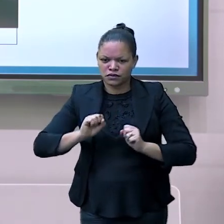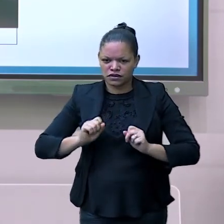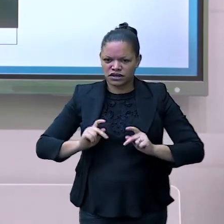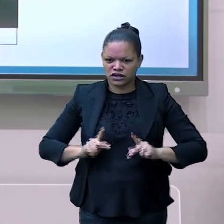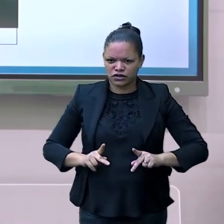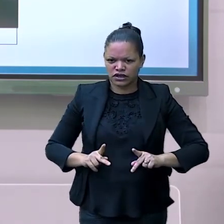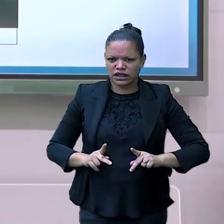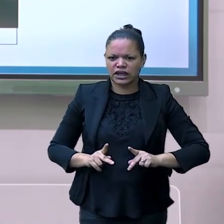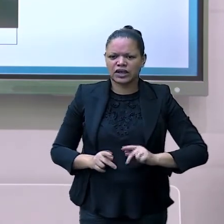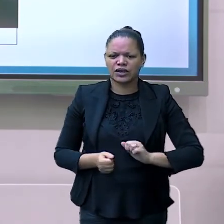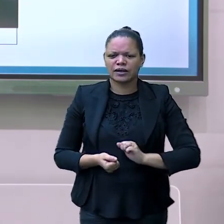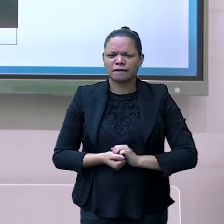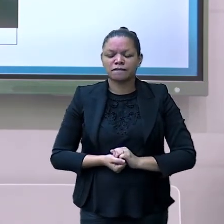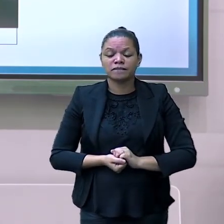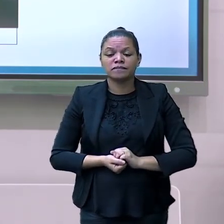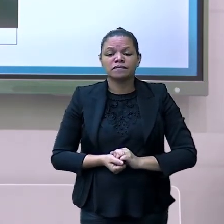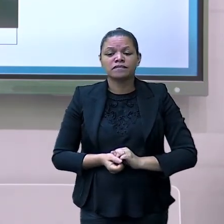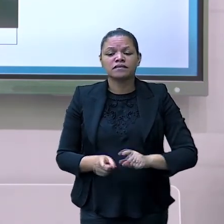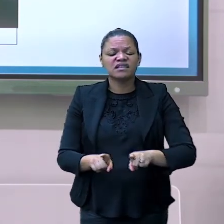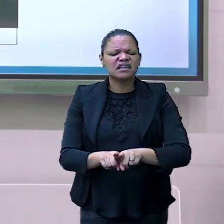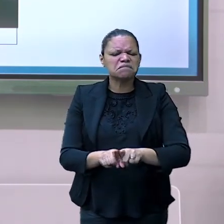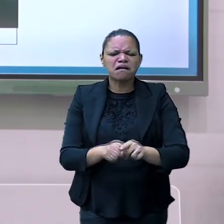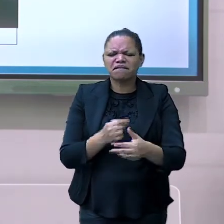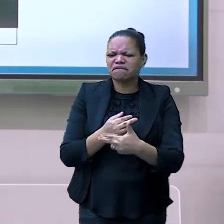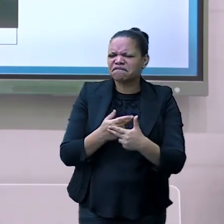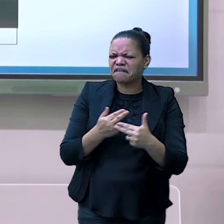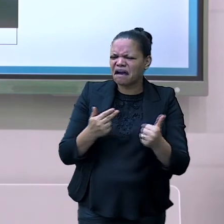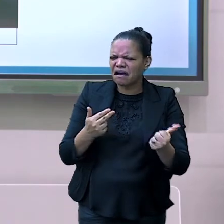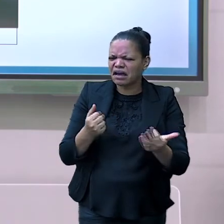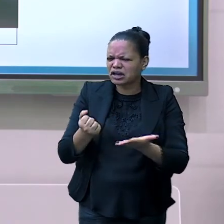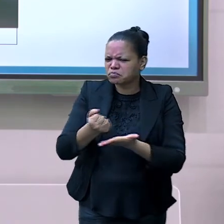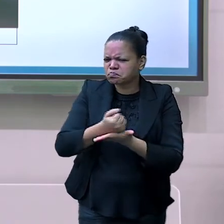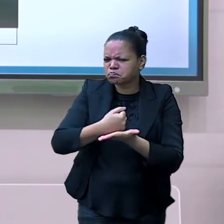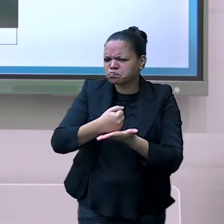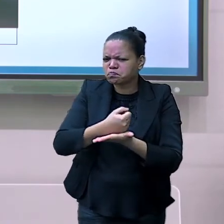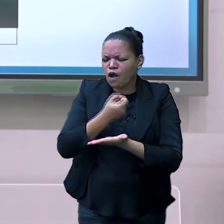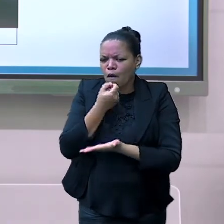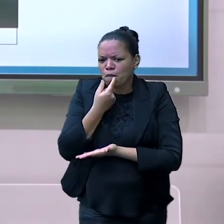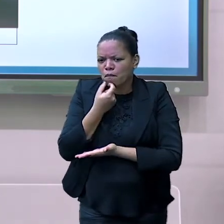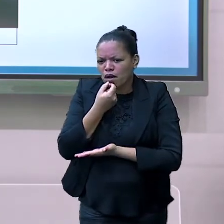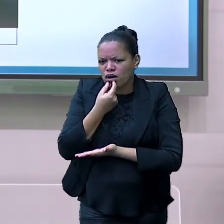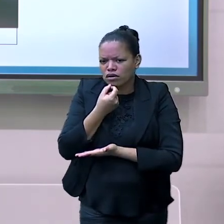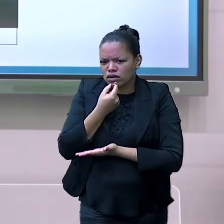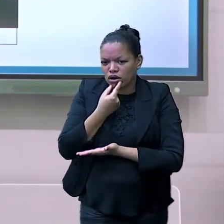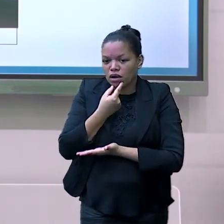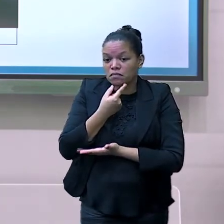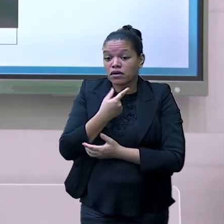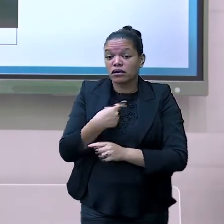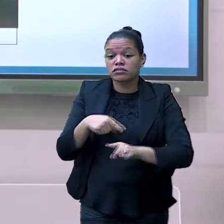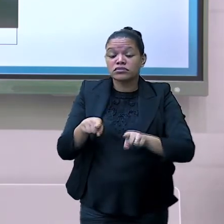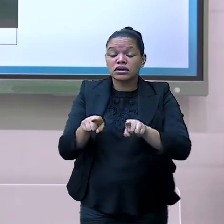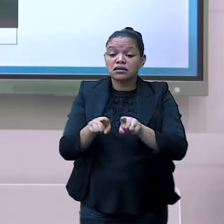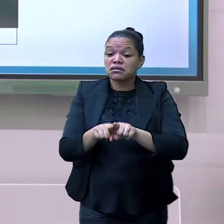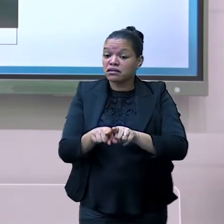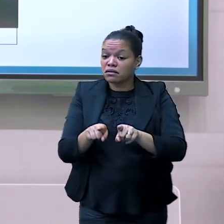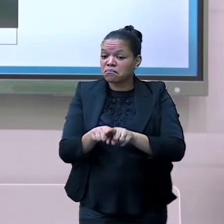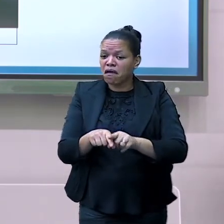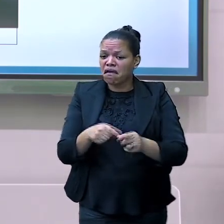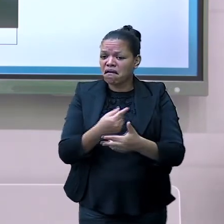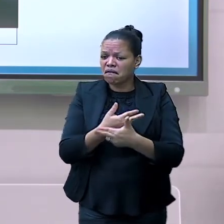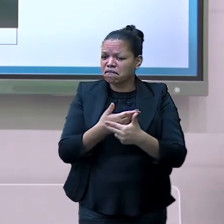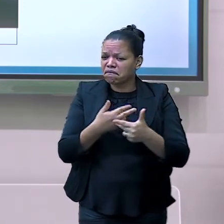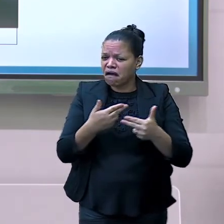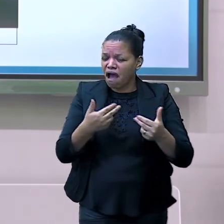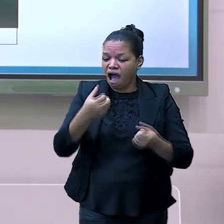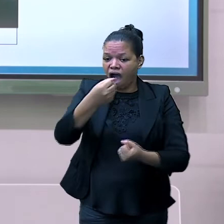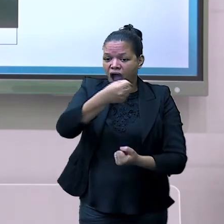produtos, né, ou seja, medicamentos para tratar aqui no Brasil. E também importamos muitos carros importados, né?